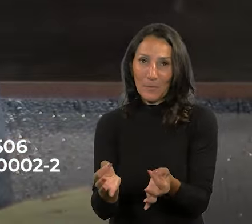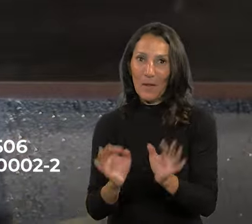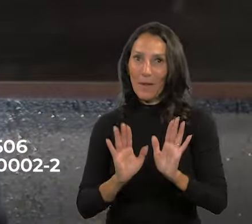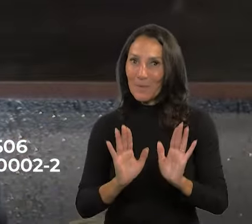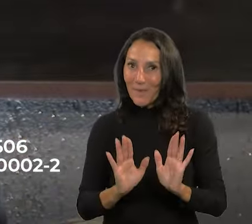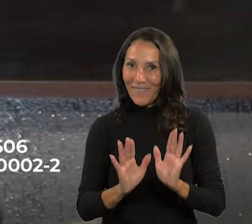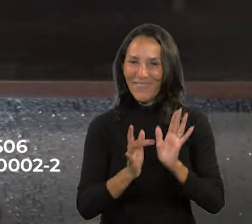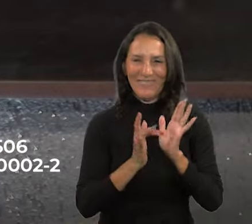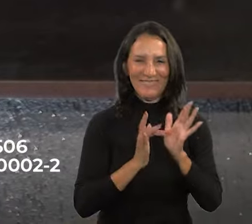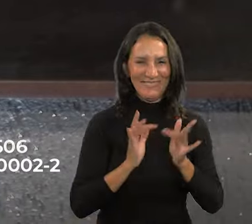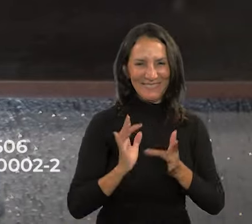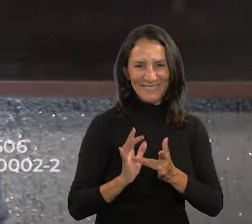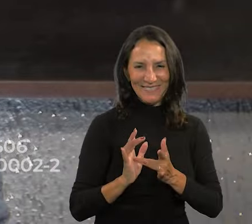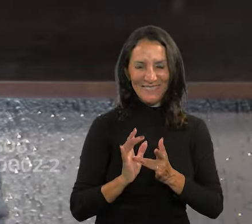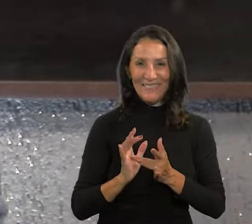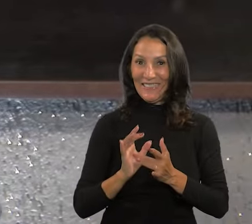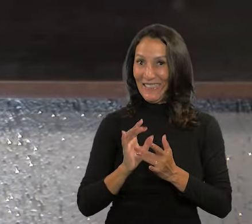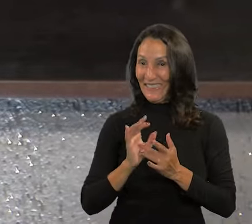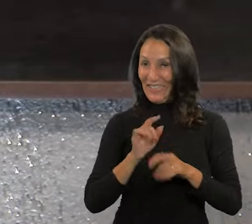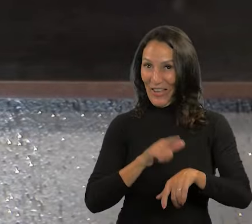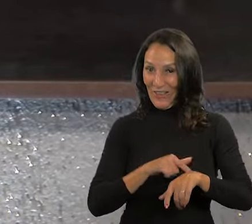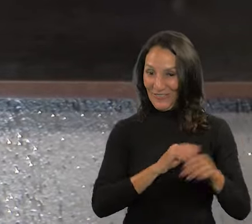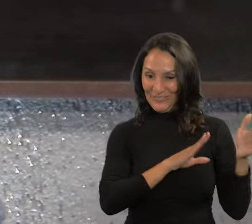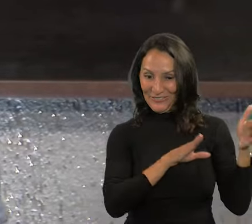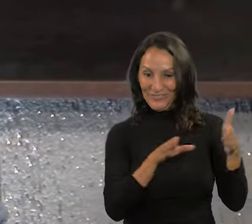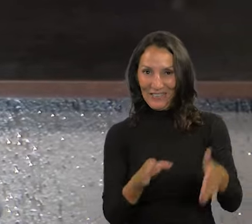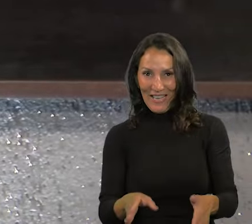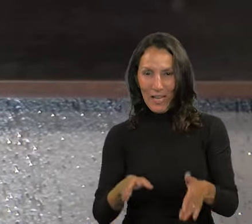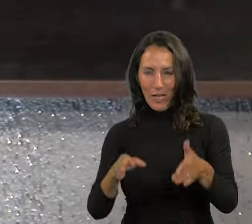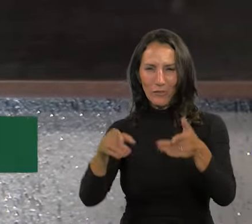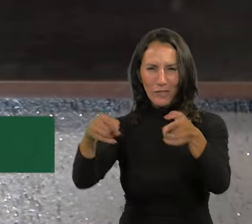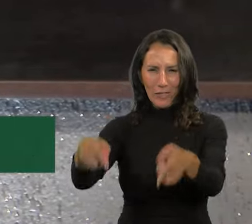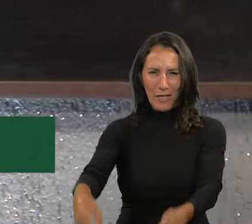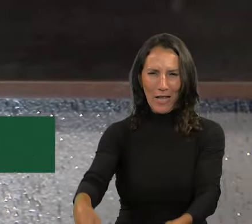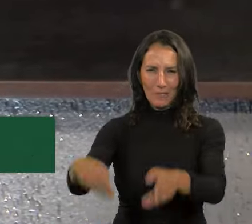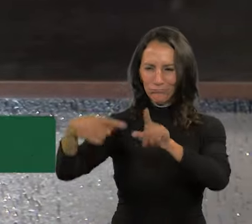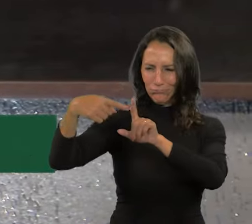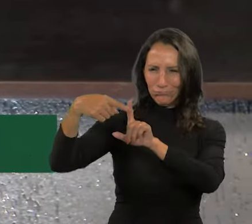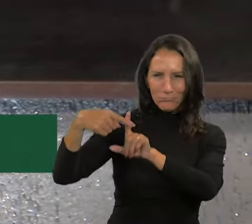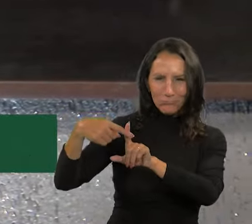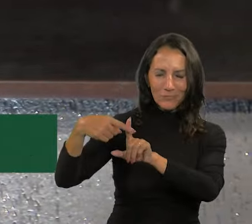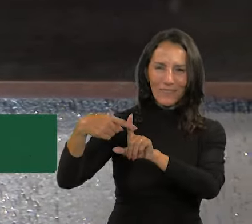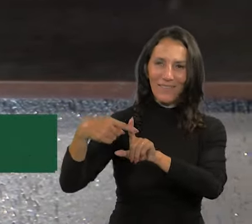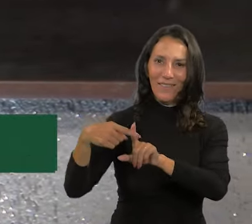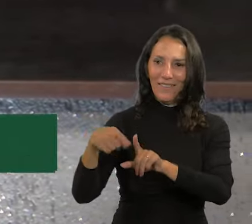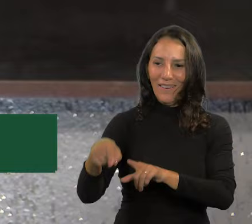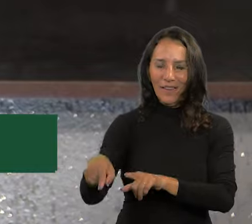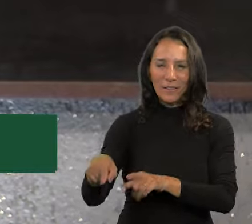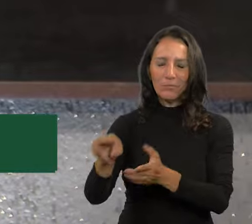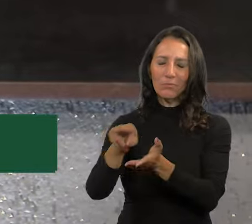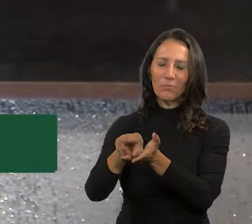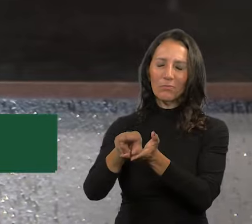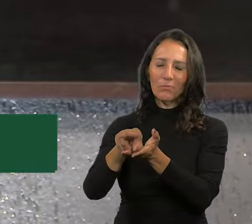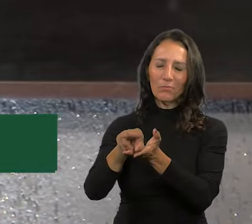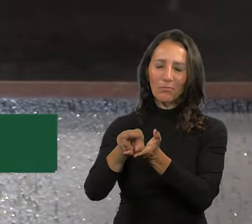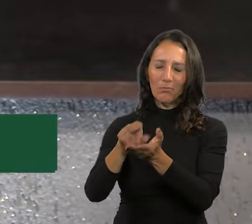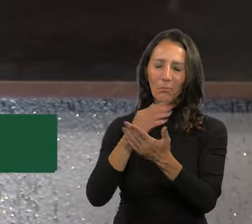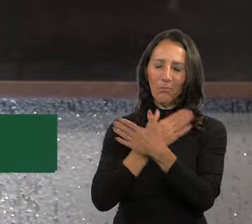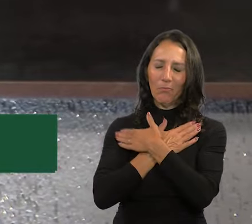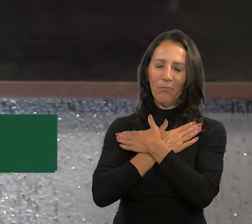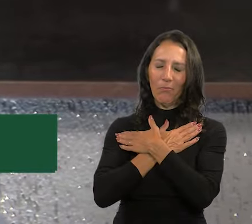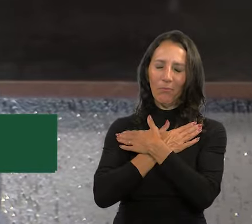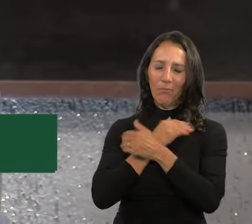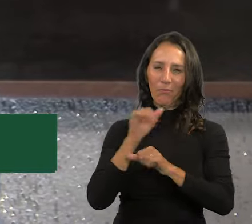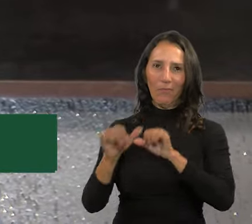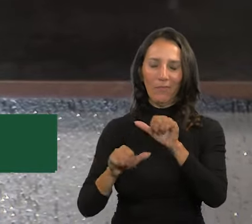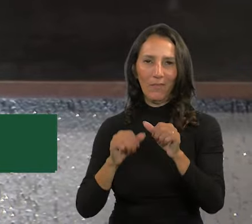Jesus, ele chegava nos velórios, nos lugares onde estavam os mortos, e eles ressuscitavam. Então, o